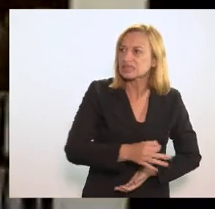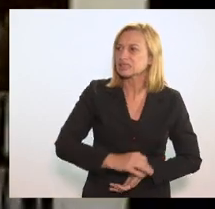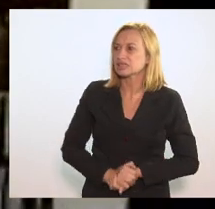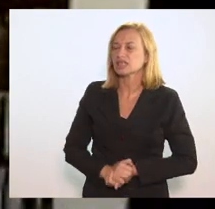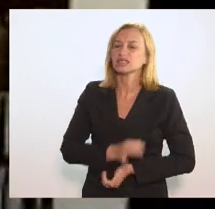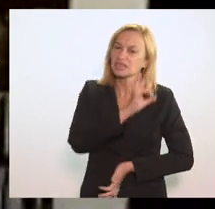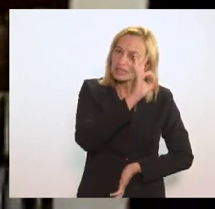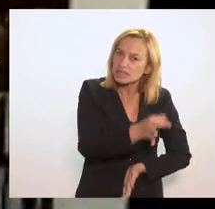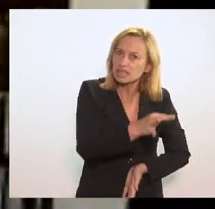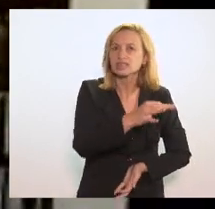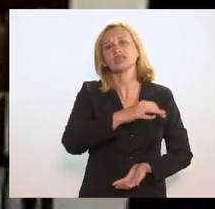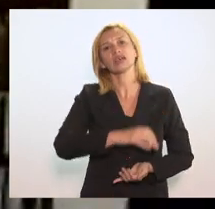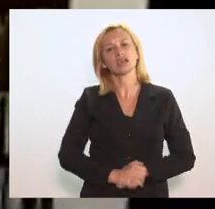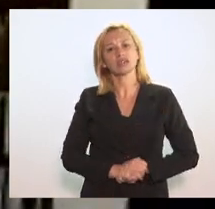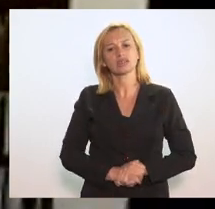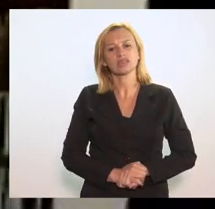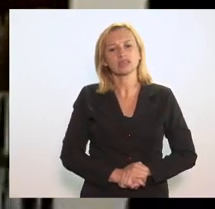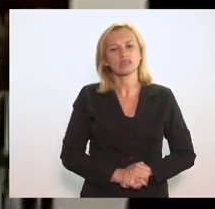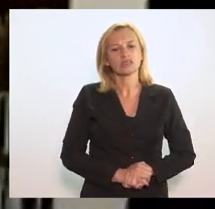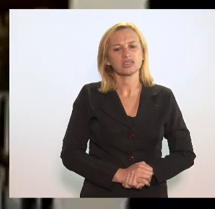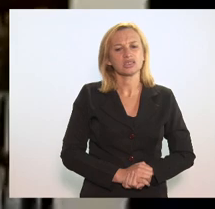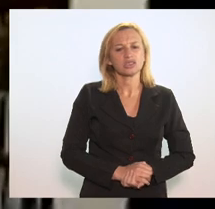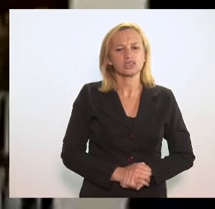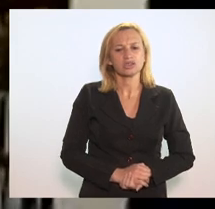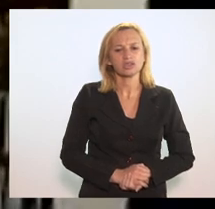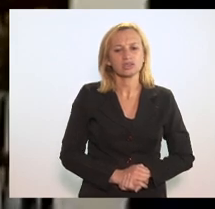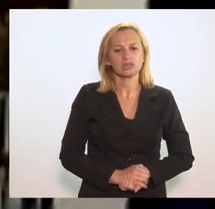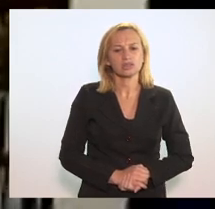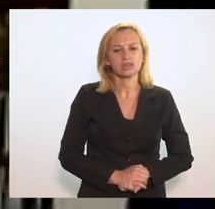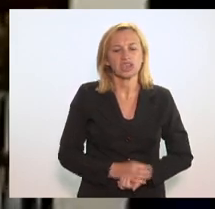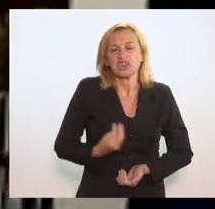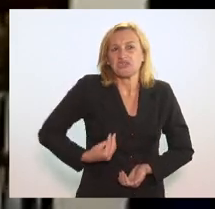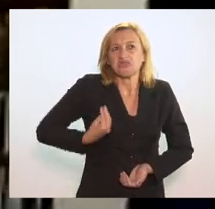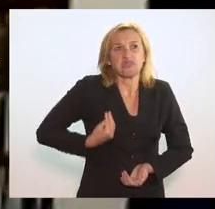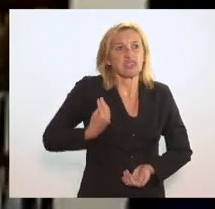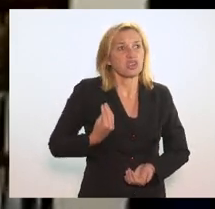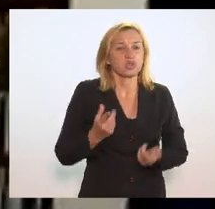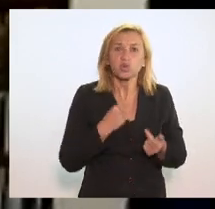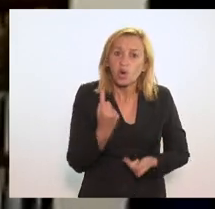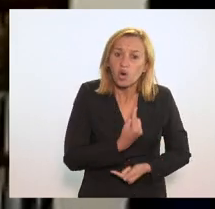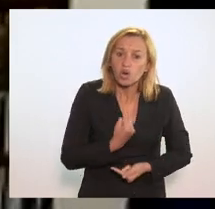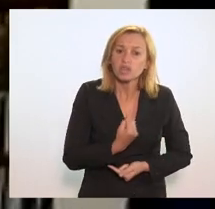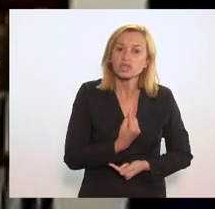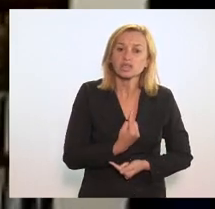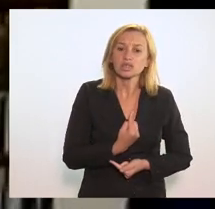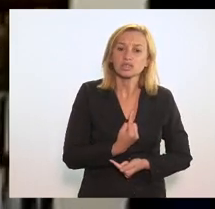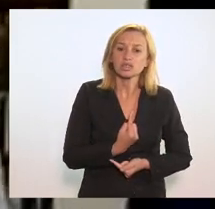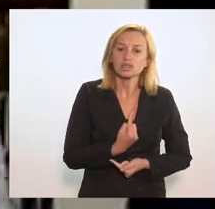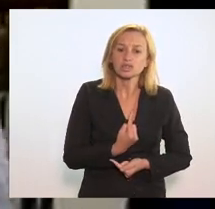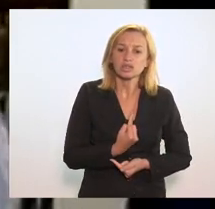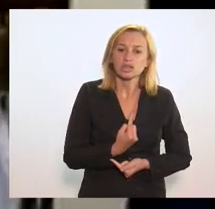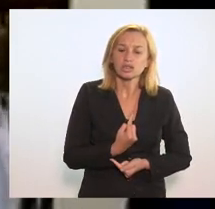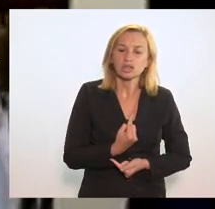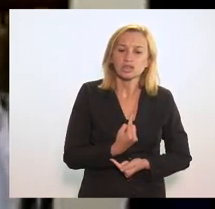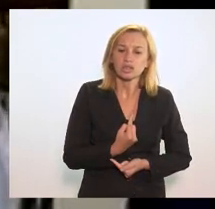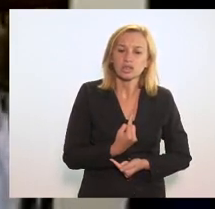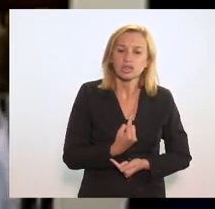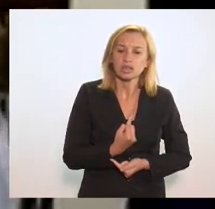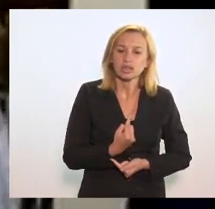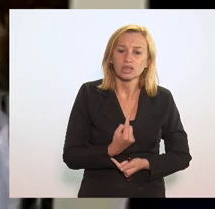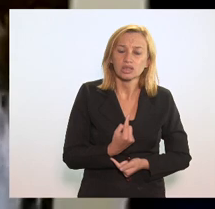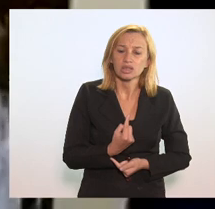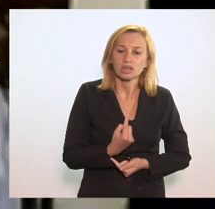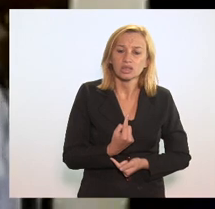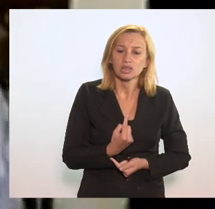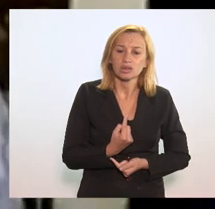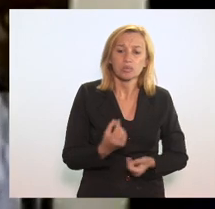com certeza não estávamos vivendo o tal do colapso maior da história